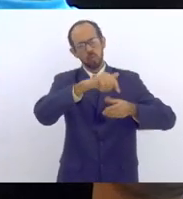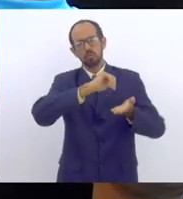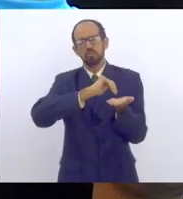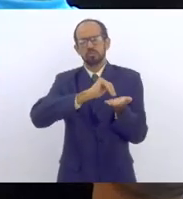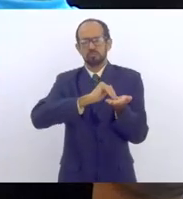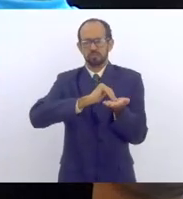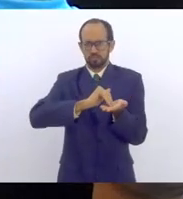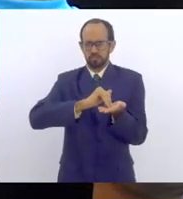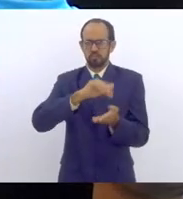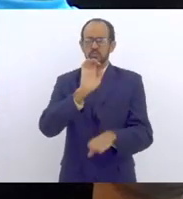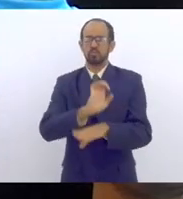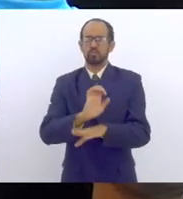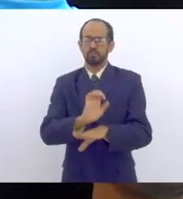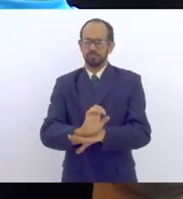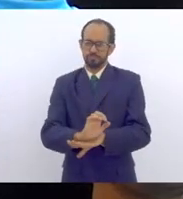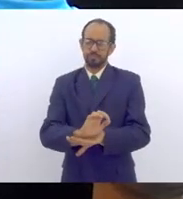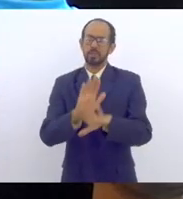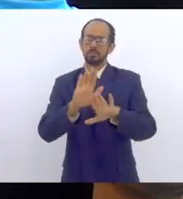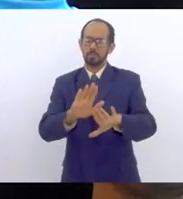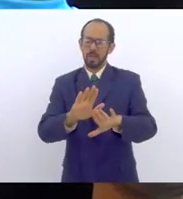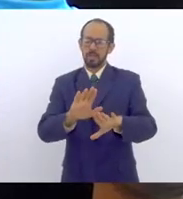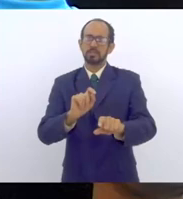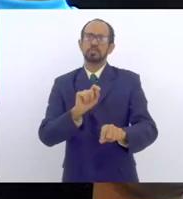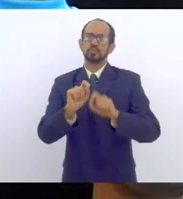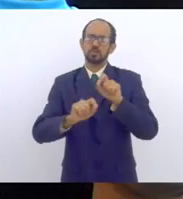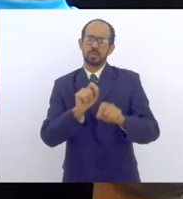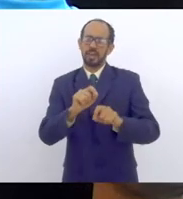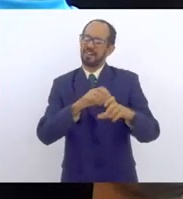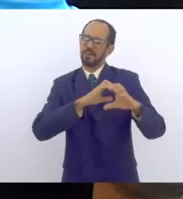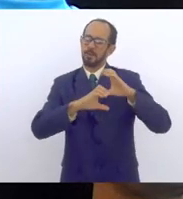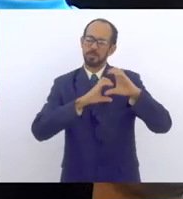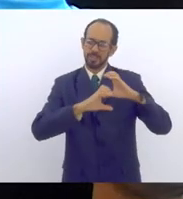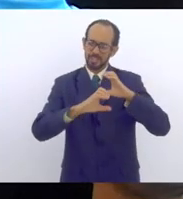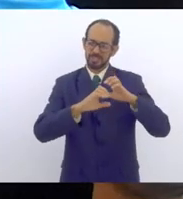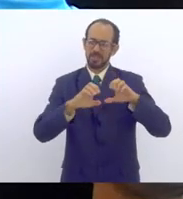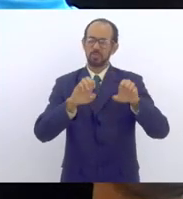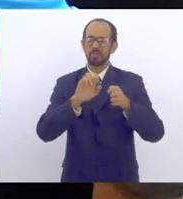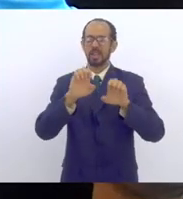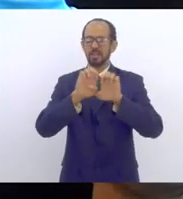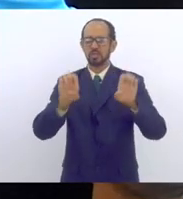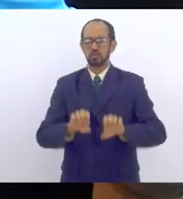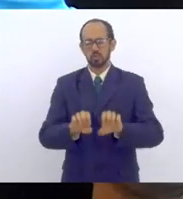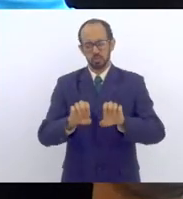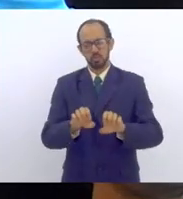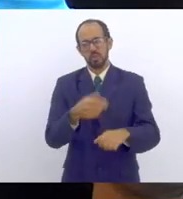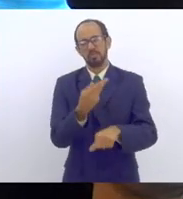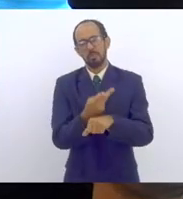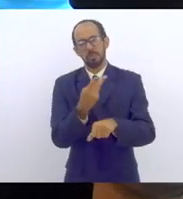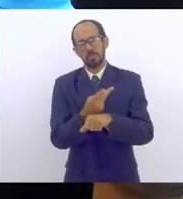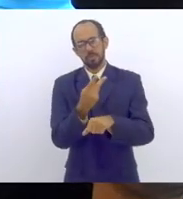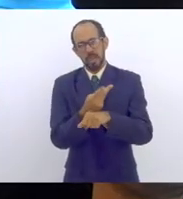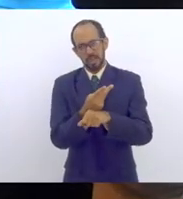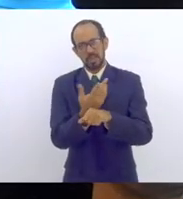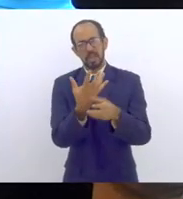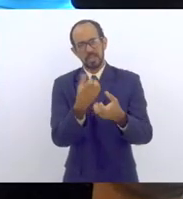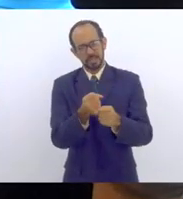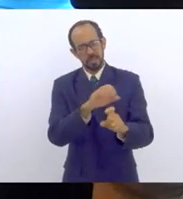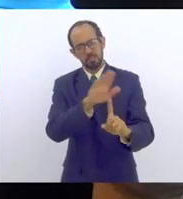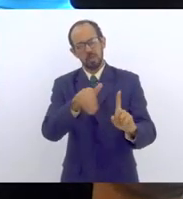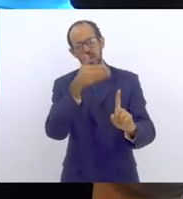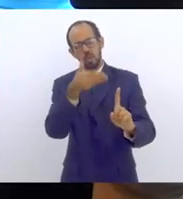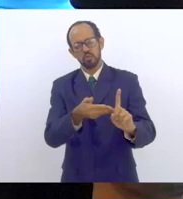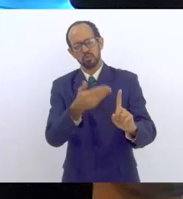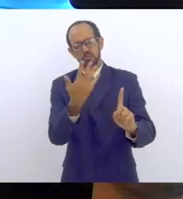com respeito a todos todas as comunicações mas a comunicação da infraestrutura foi um sucesso foi premiada recebe o elogio de todos